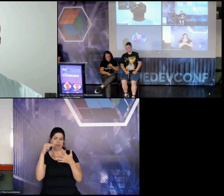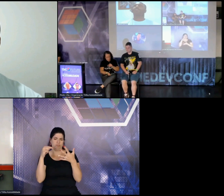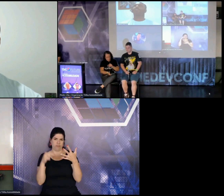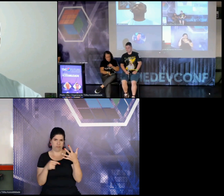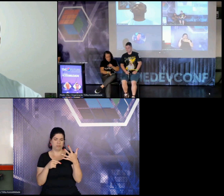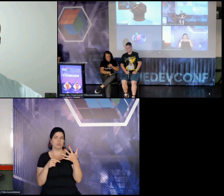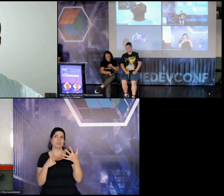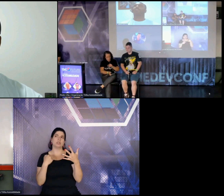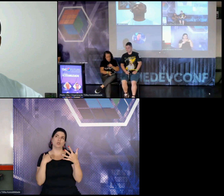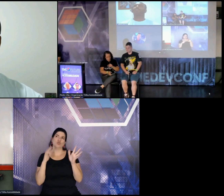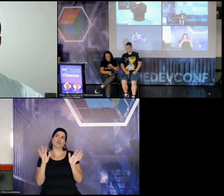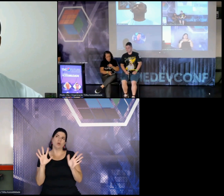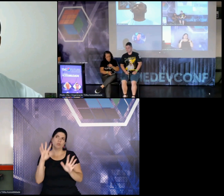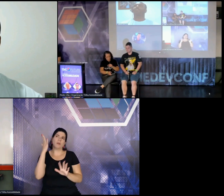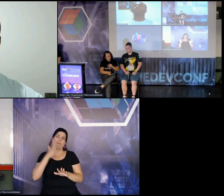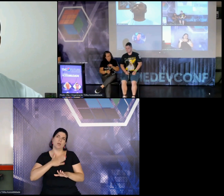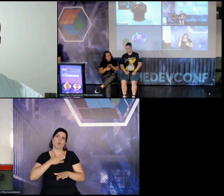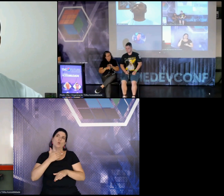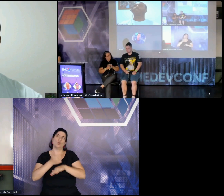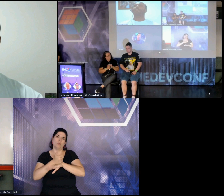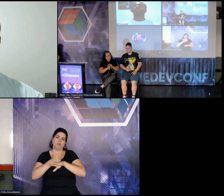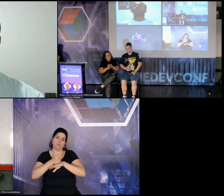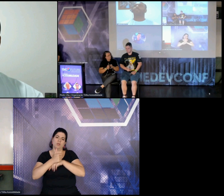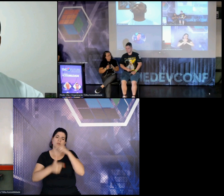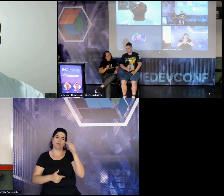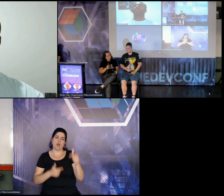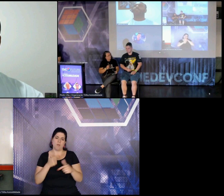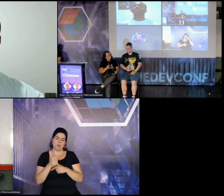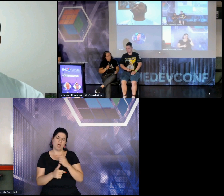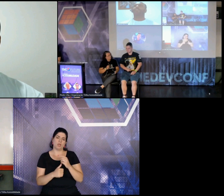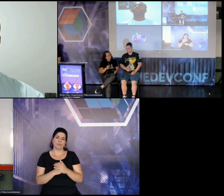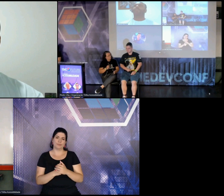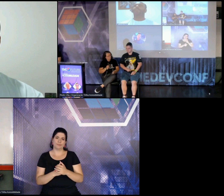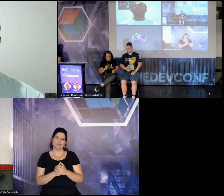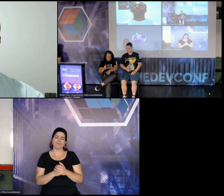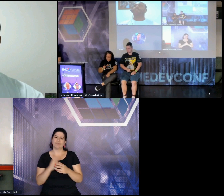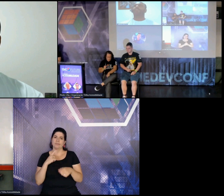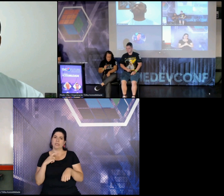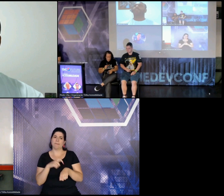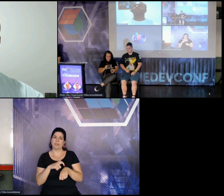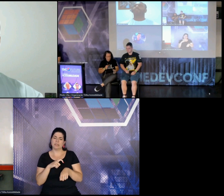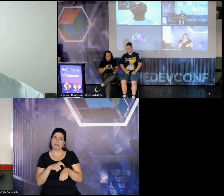na minha carreira aqui durante o período de